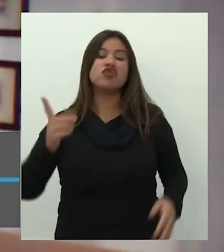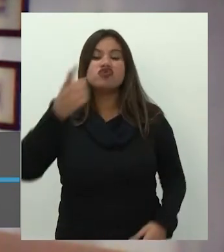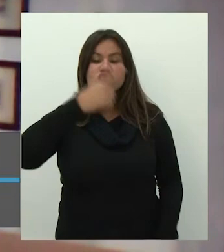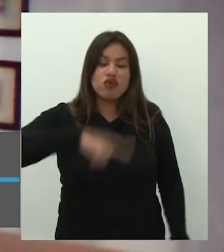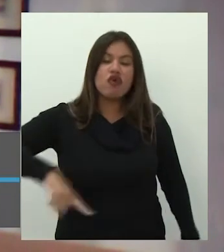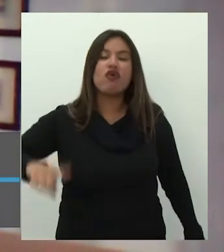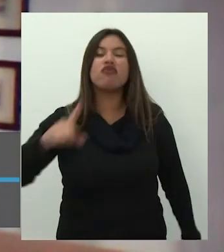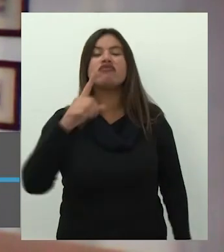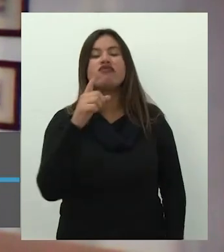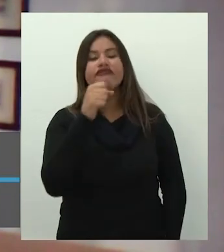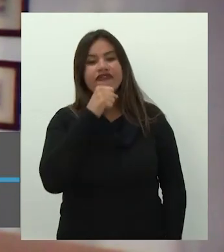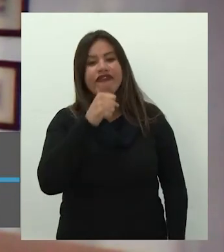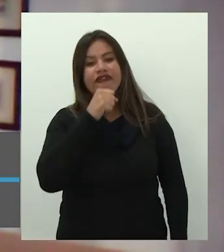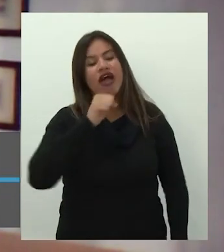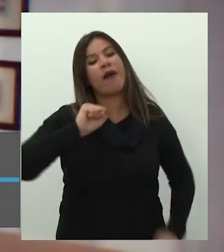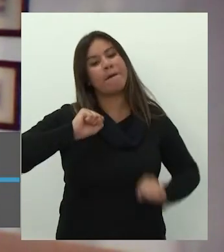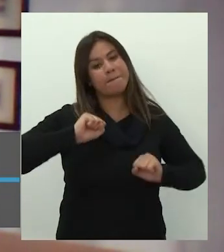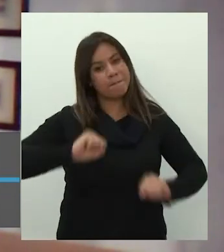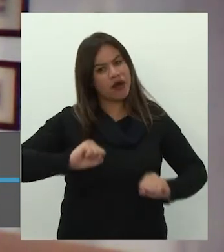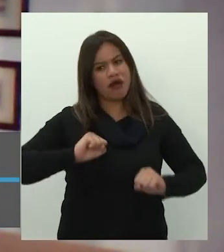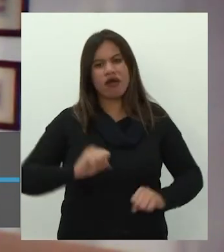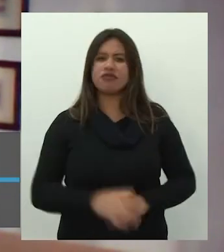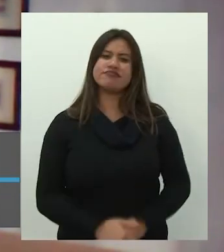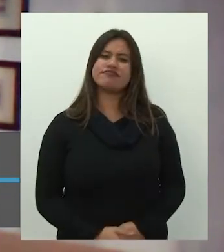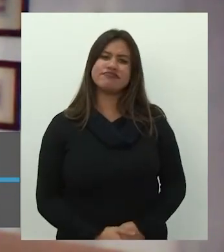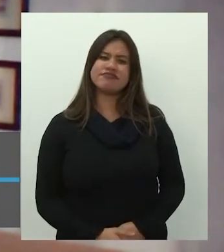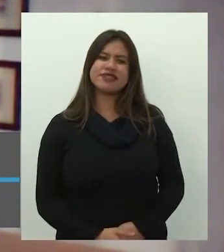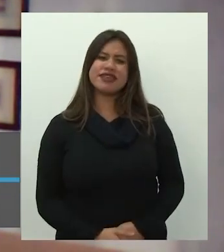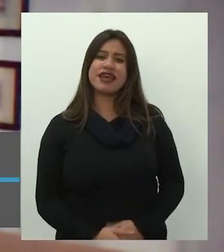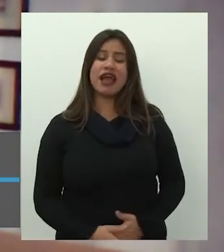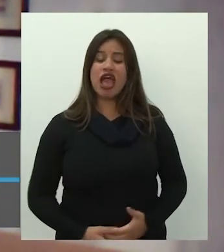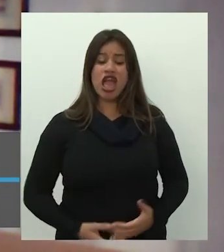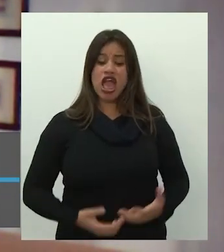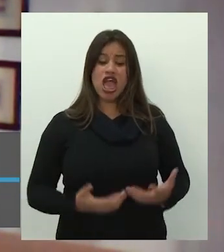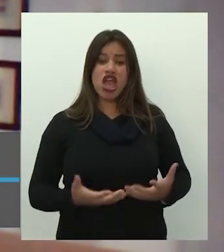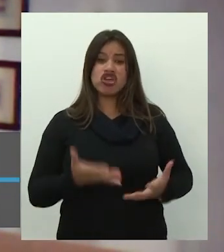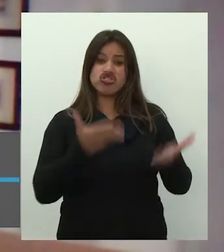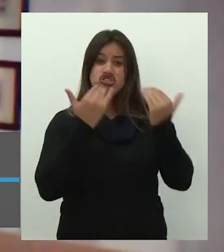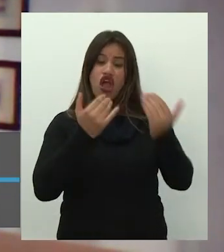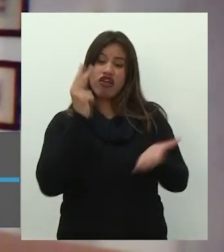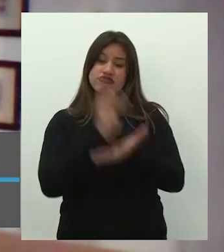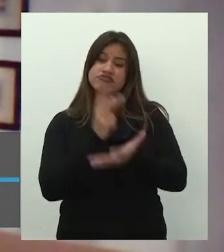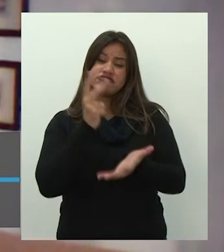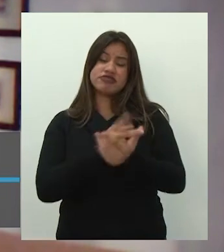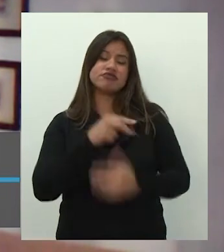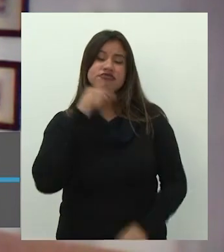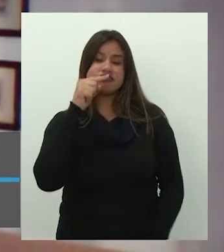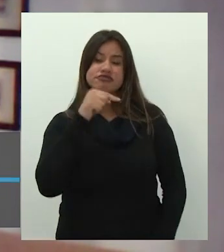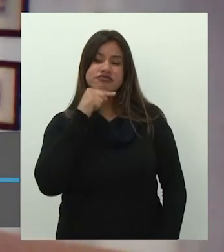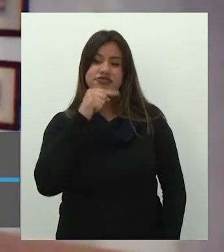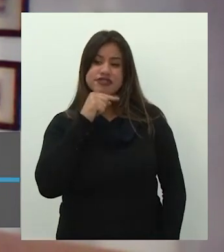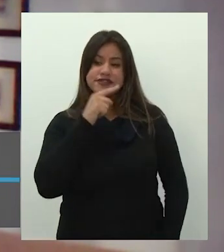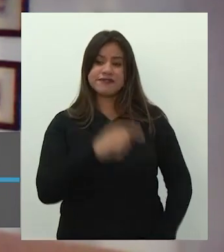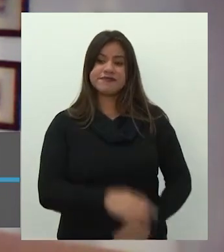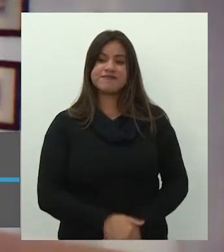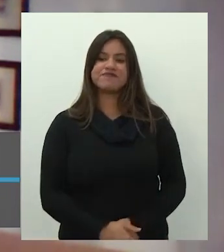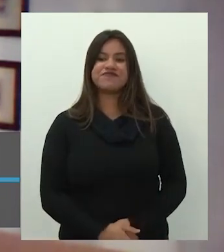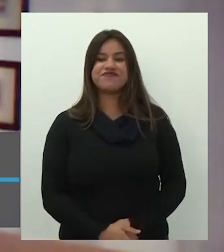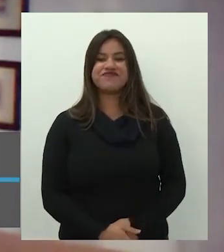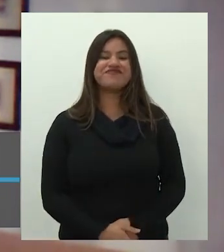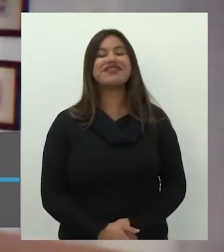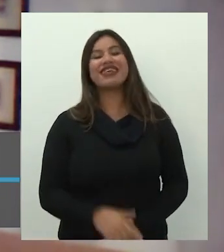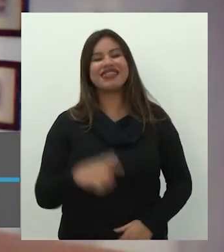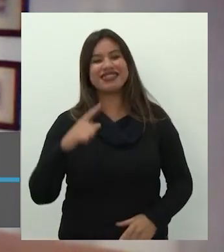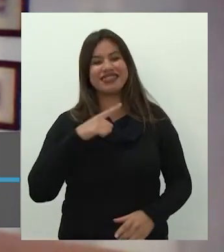envelhecer. É aquilo que eu disse para vocês, não existe fonte da juventude, não existe. Pena que eu não coloquei, eu tenho uma